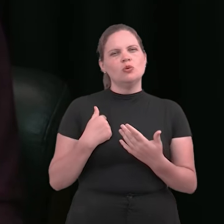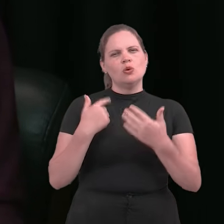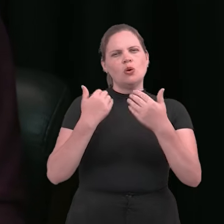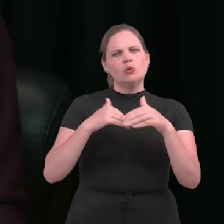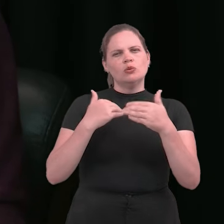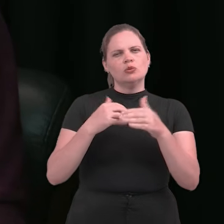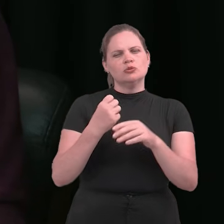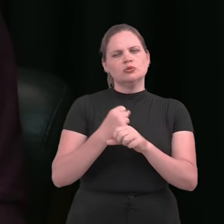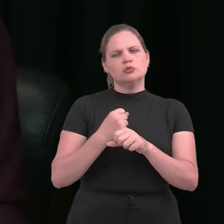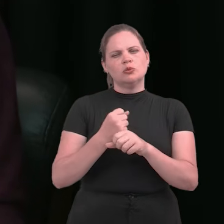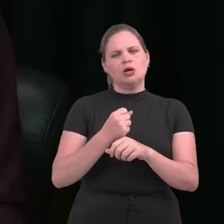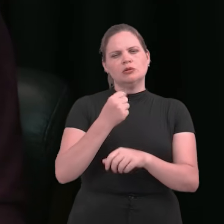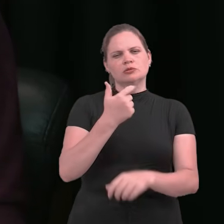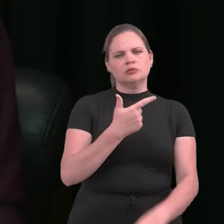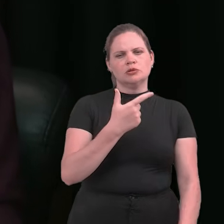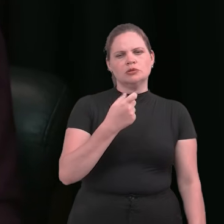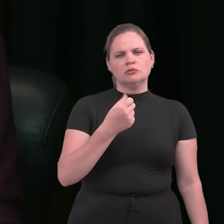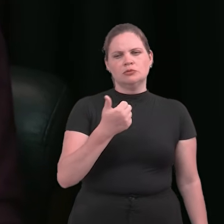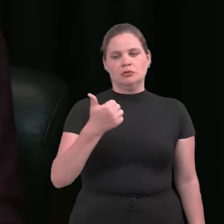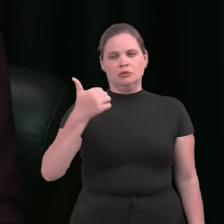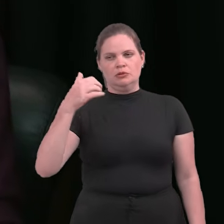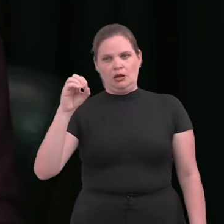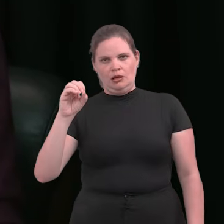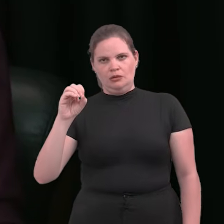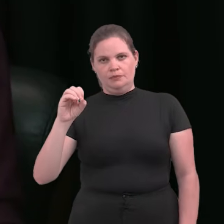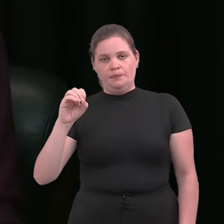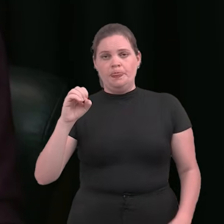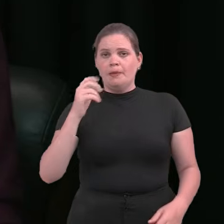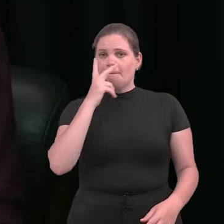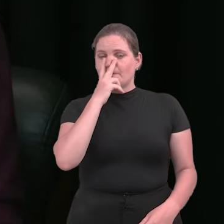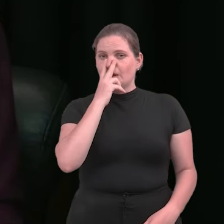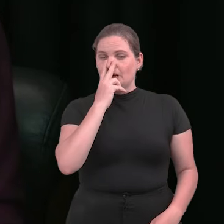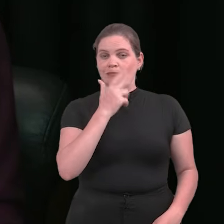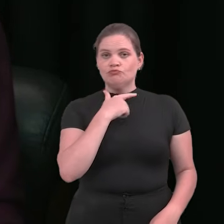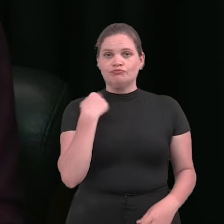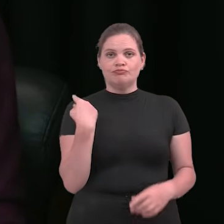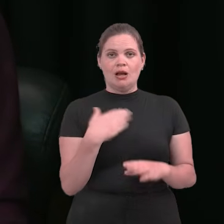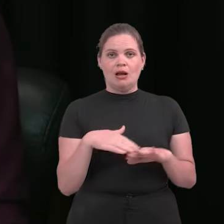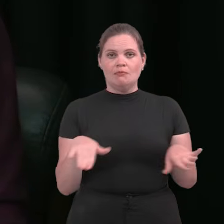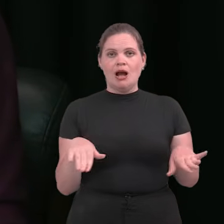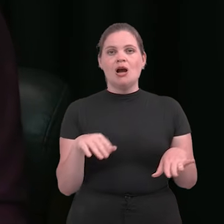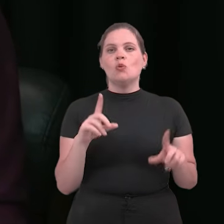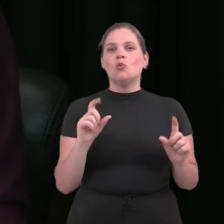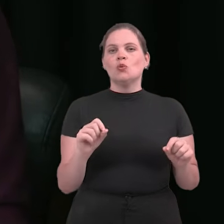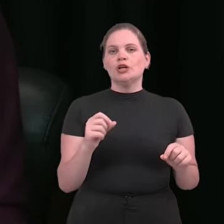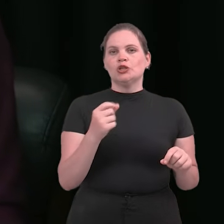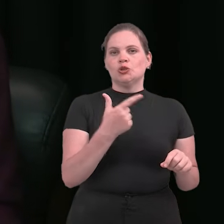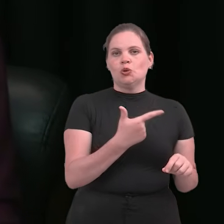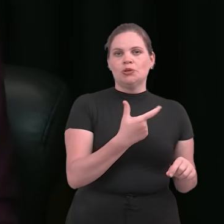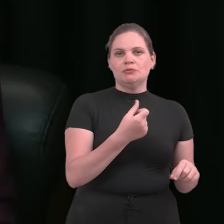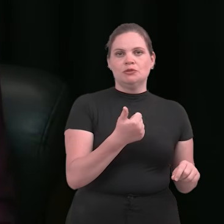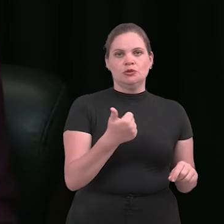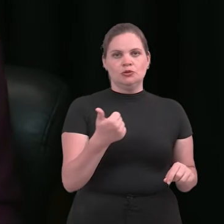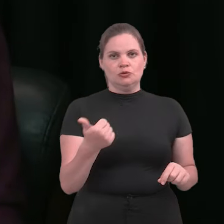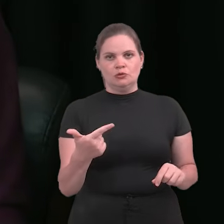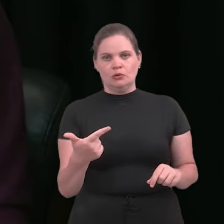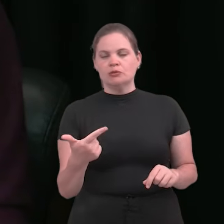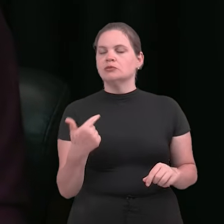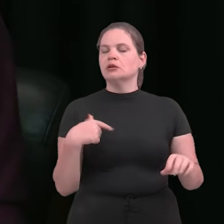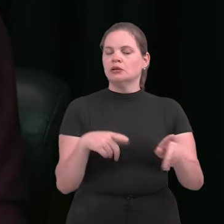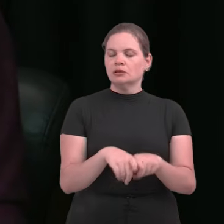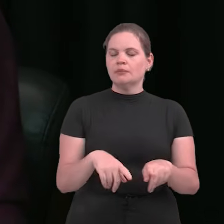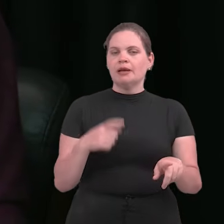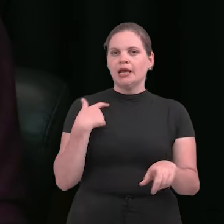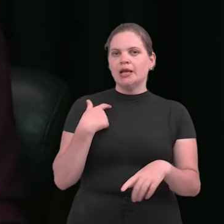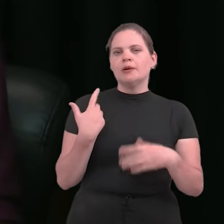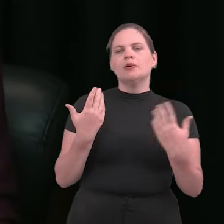2010. Aí tinha uma previsão para o concurso vencer em 2012. Nessa época eu recorri também à igreja também,